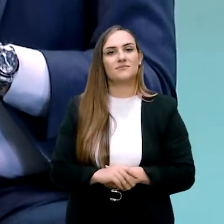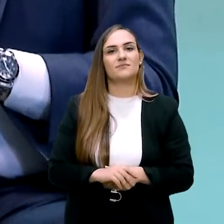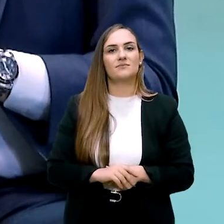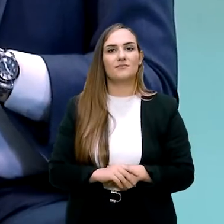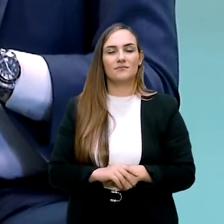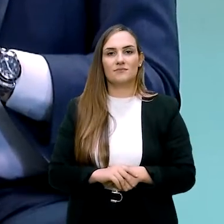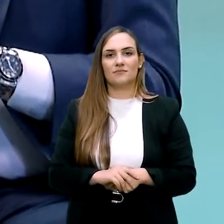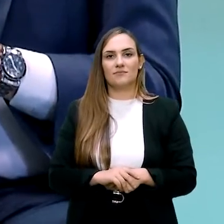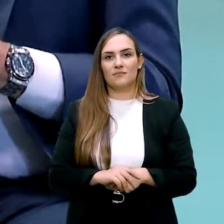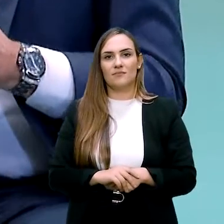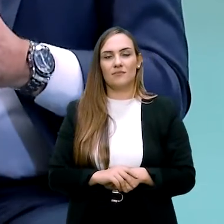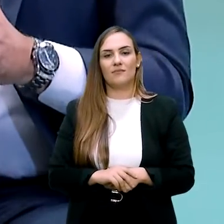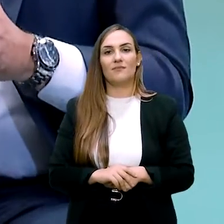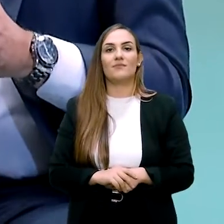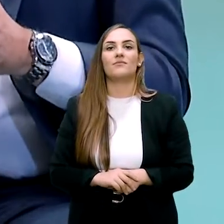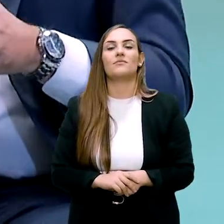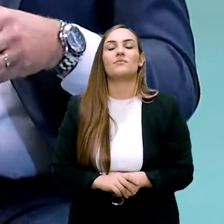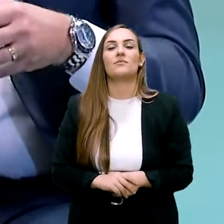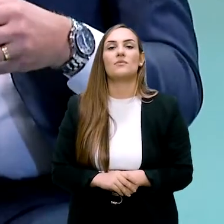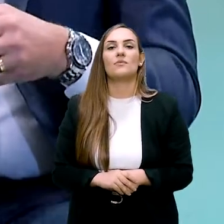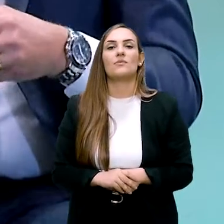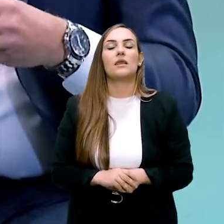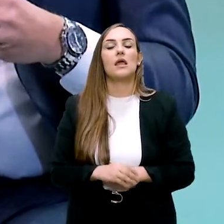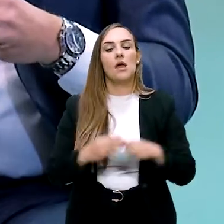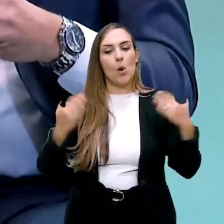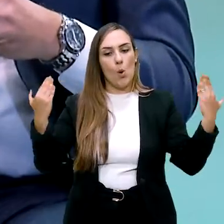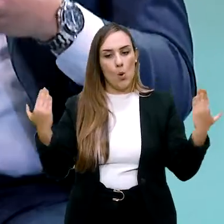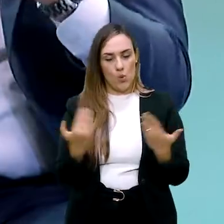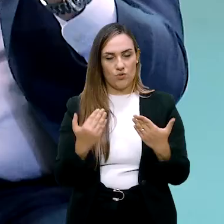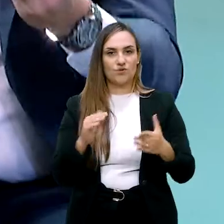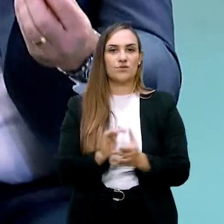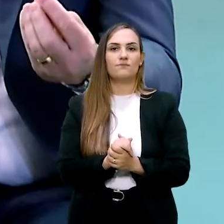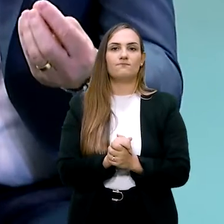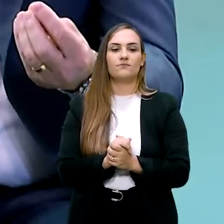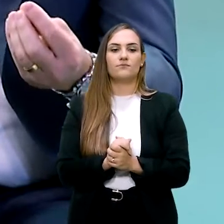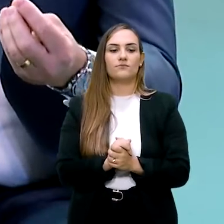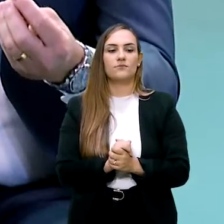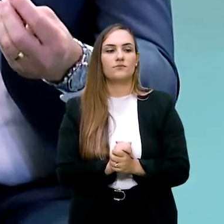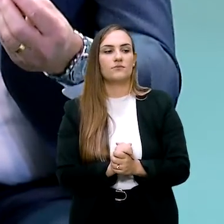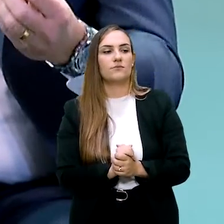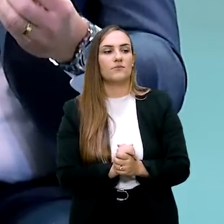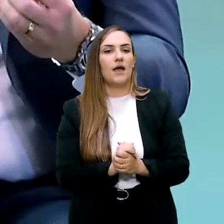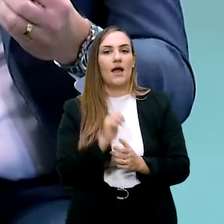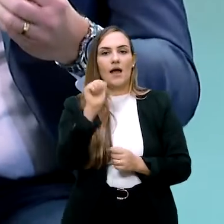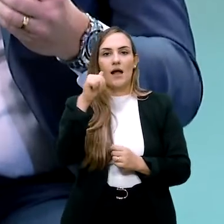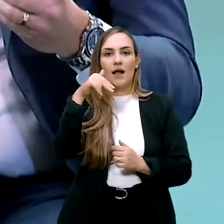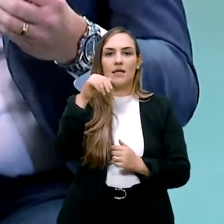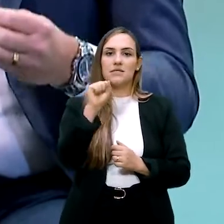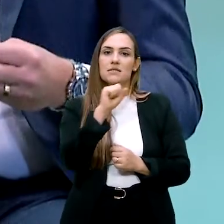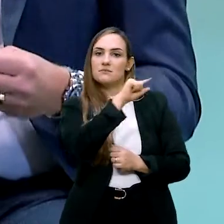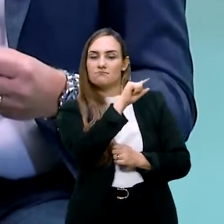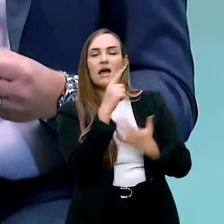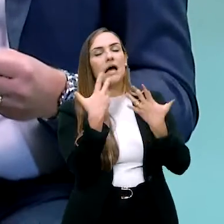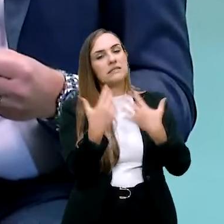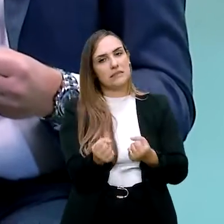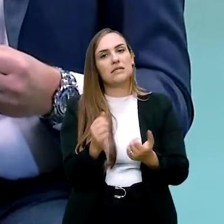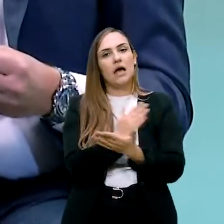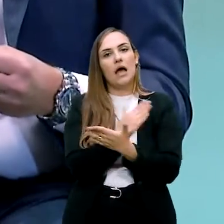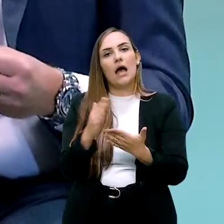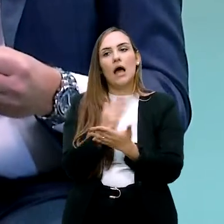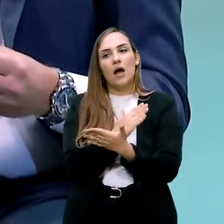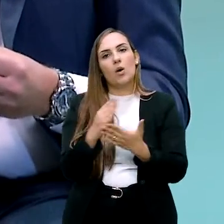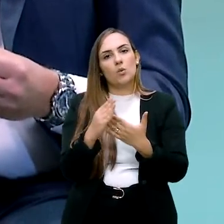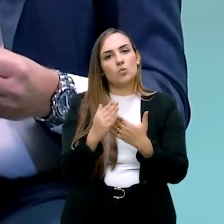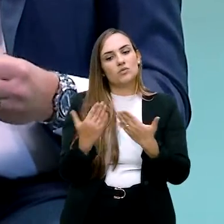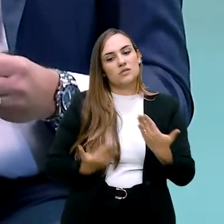A agência, ela recebe sugestões de inclusão. Então, eu acredito que essa é uma forma do